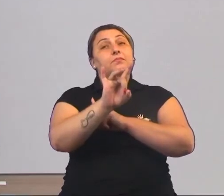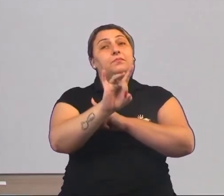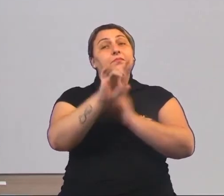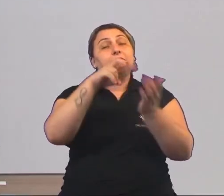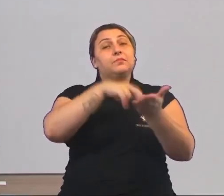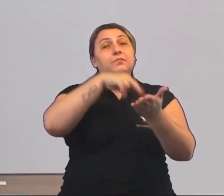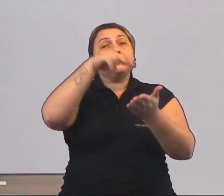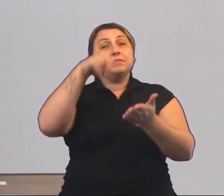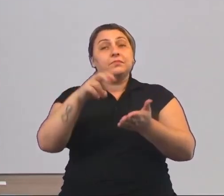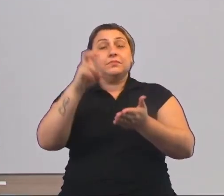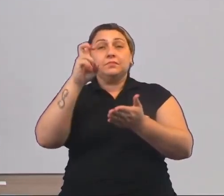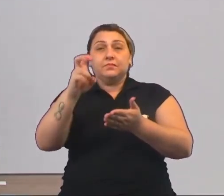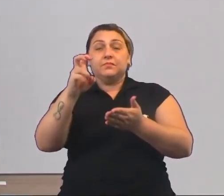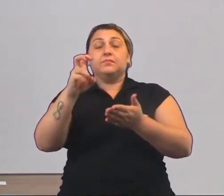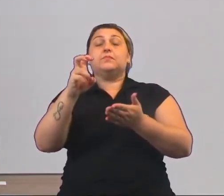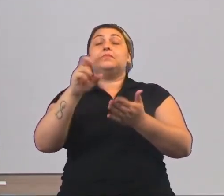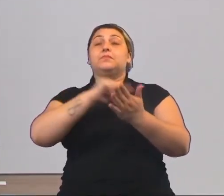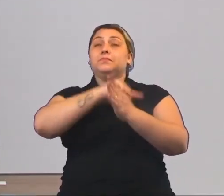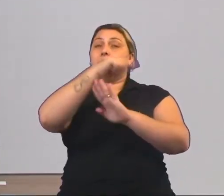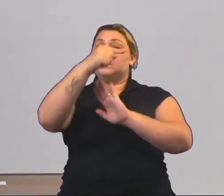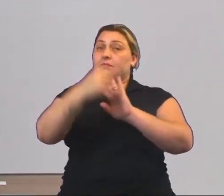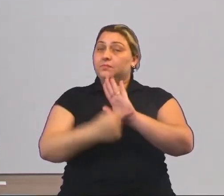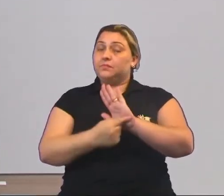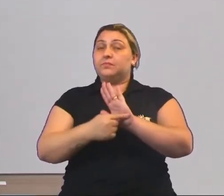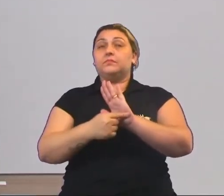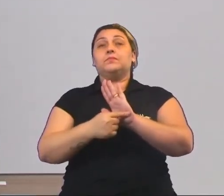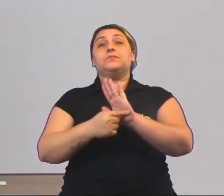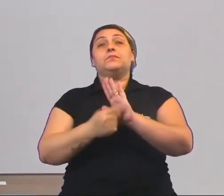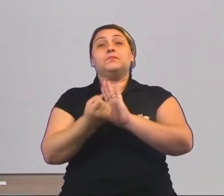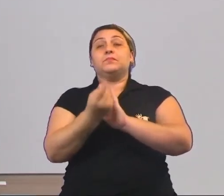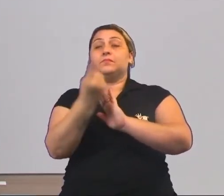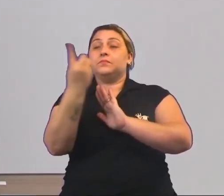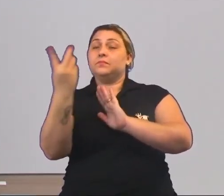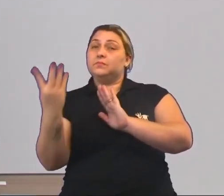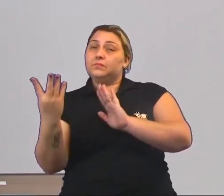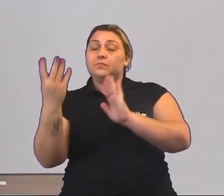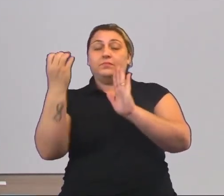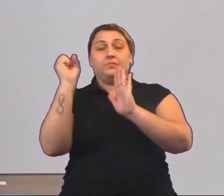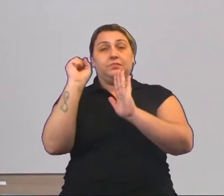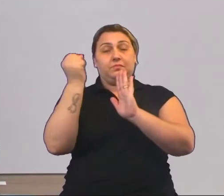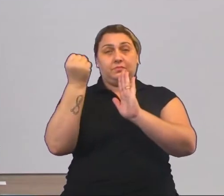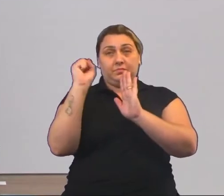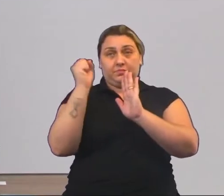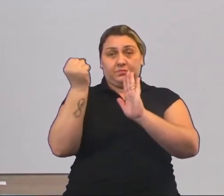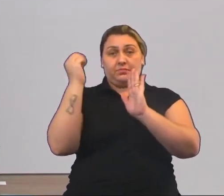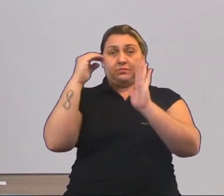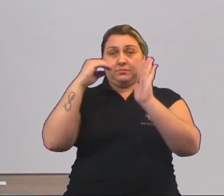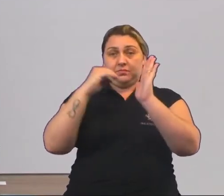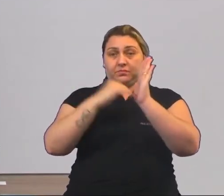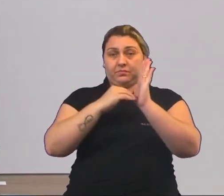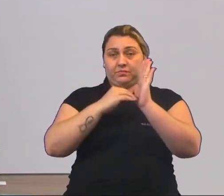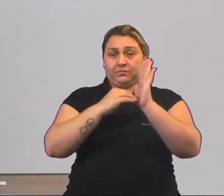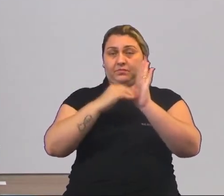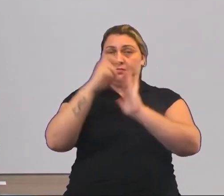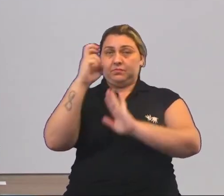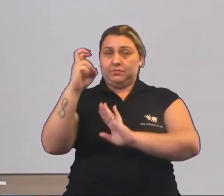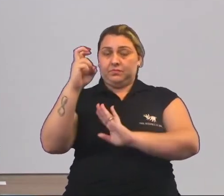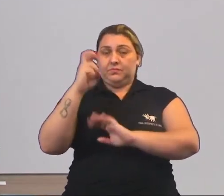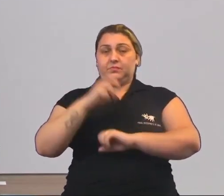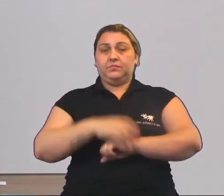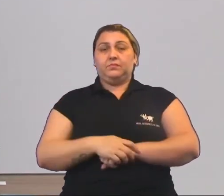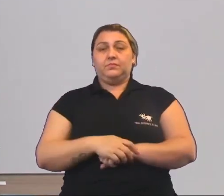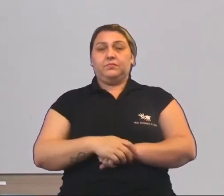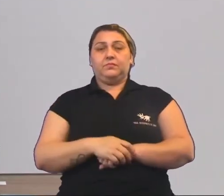né? Então, aqui nós vamos registrar de 8, vamos contar, assim, vamos contar mais 5 horas,